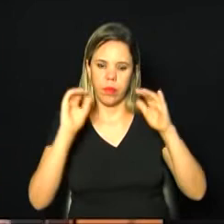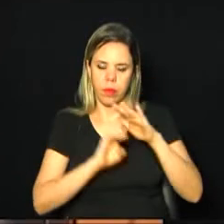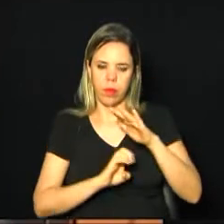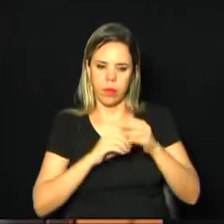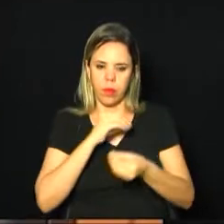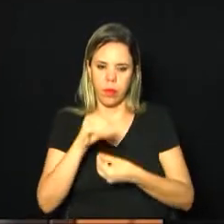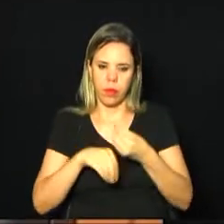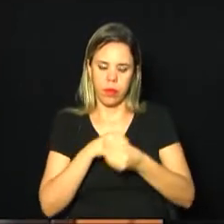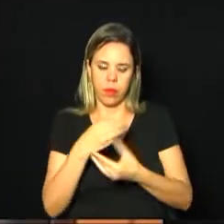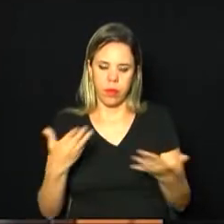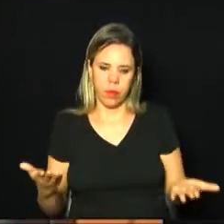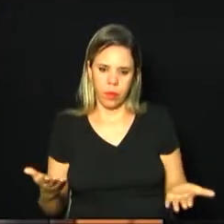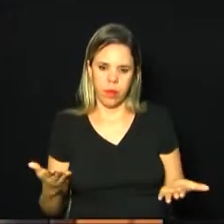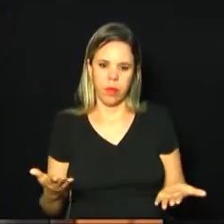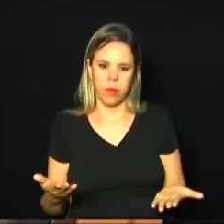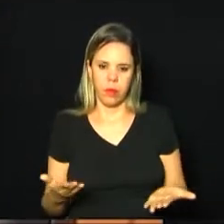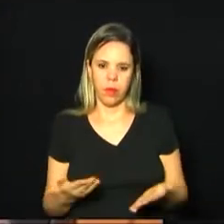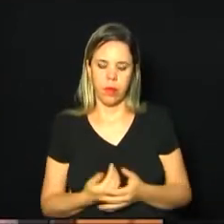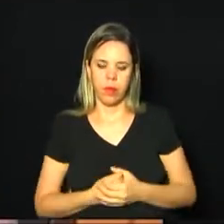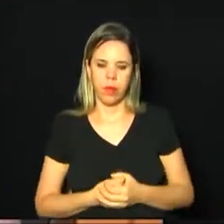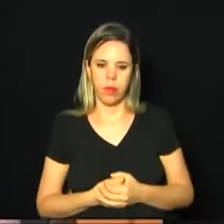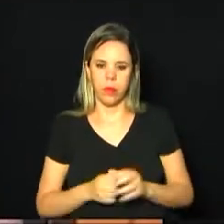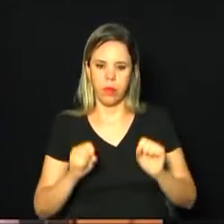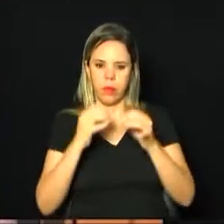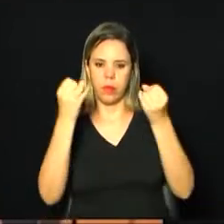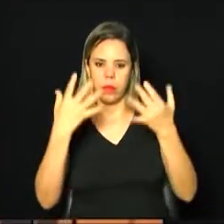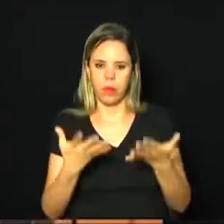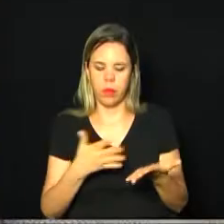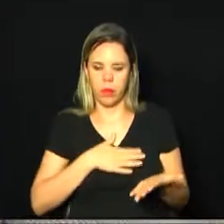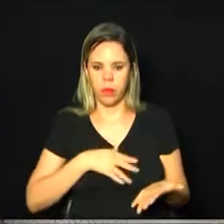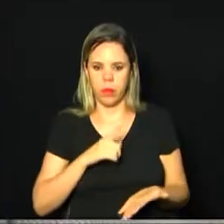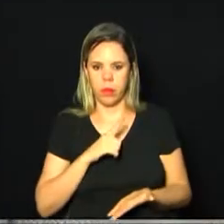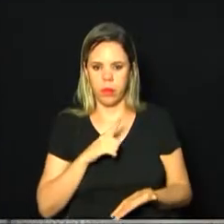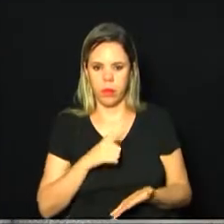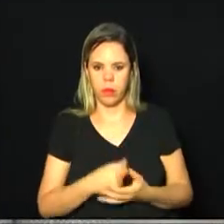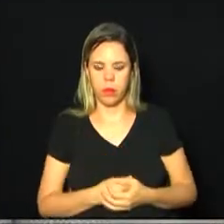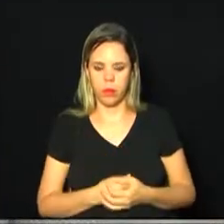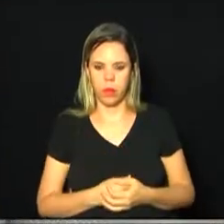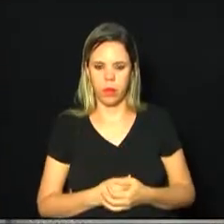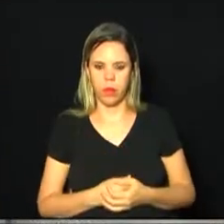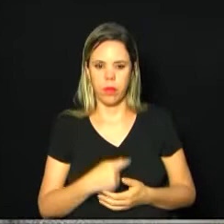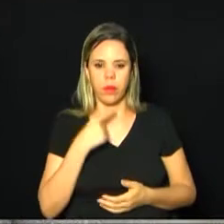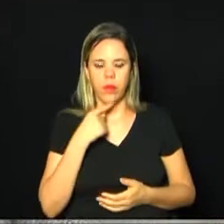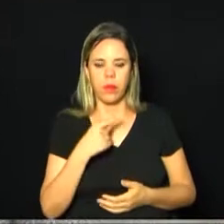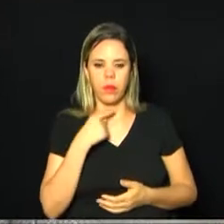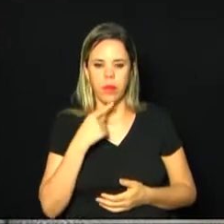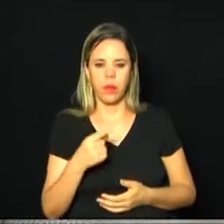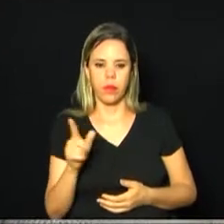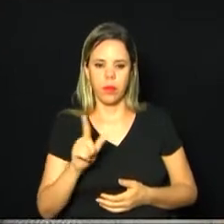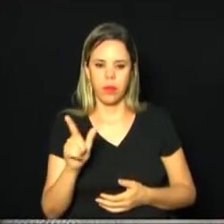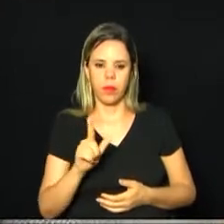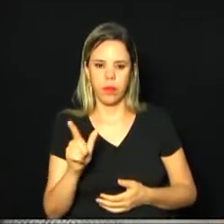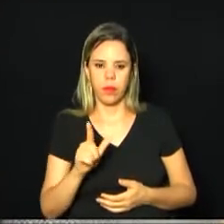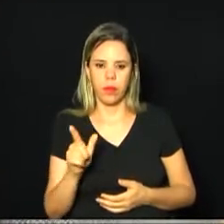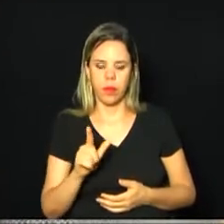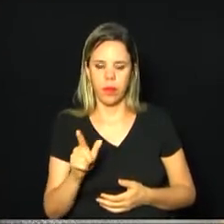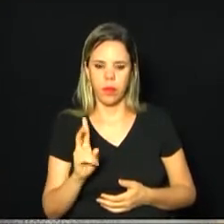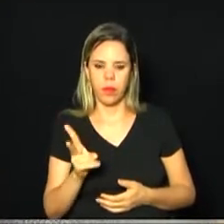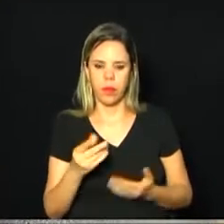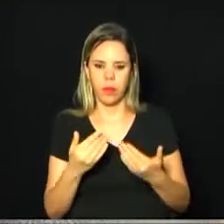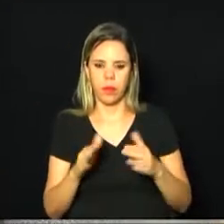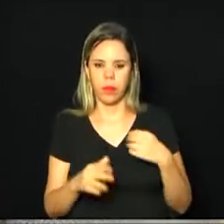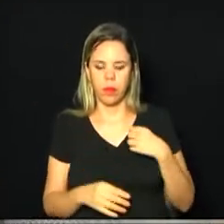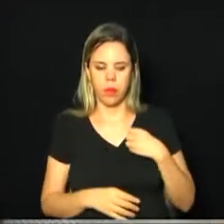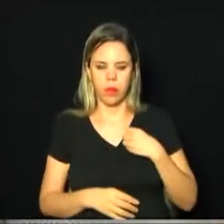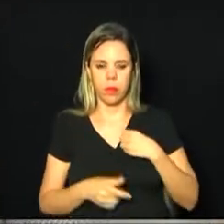empresa mista mas não é esse o esclarecimento que gostaria de ter acho que eles É né mas é lógico que você está sempre